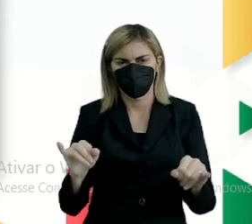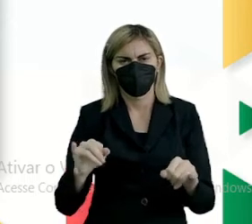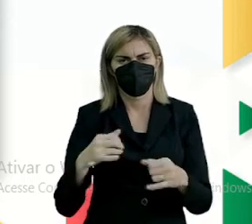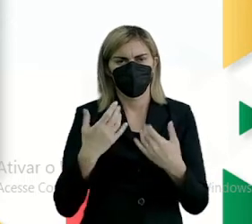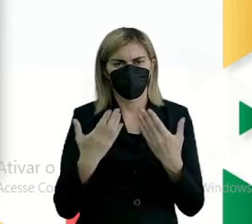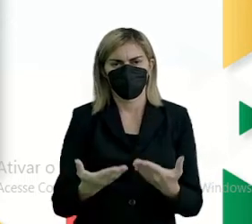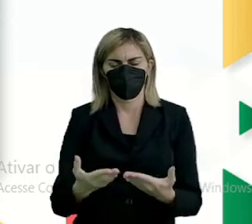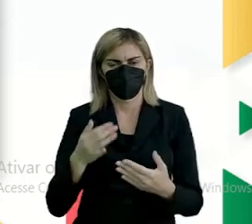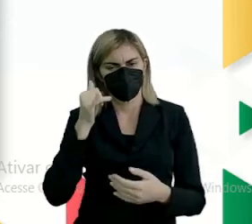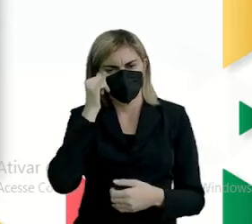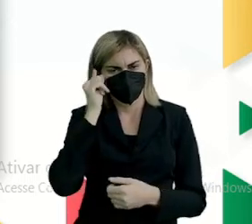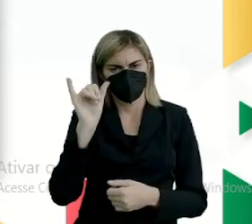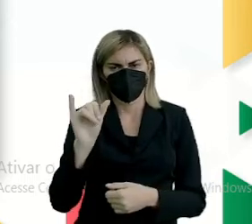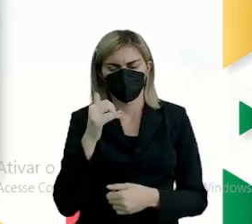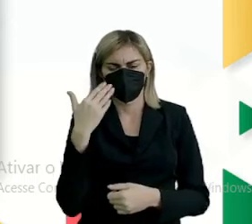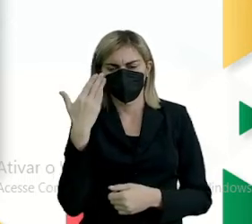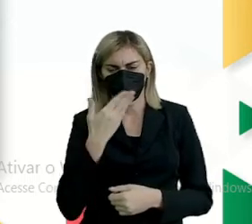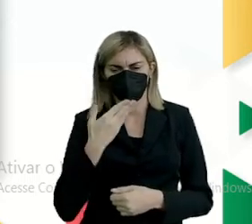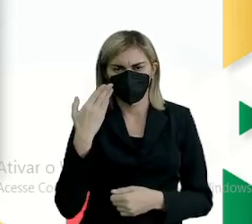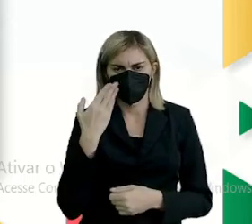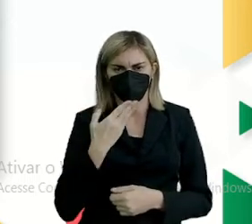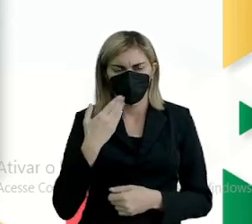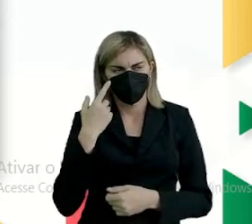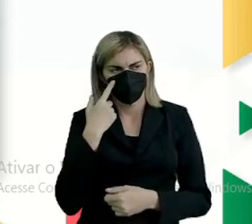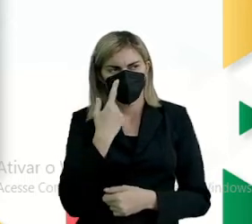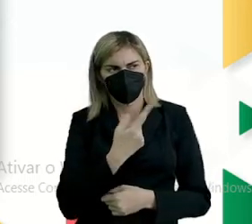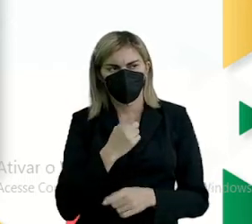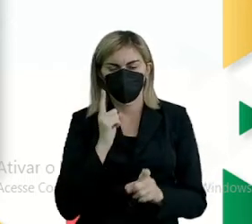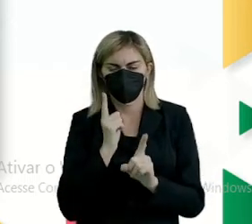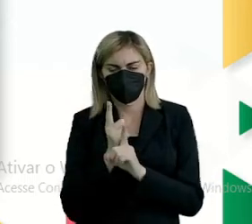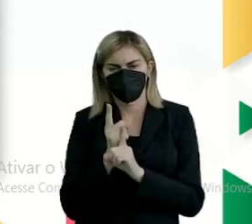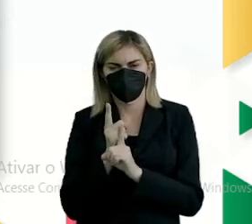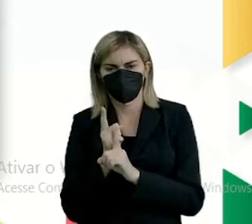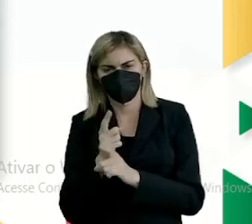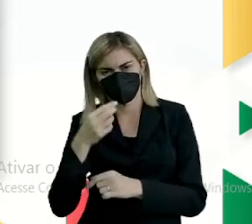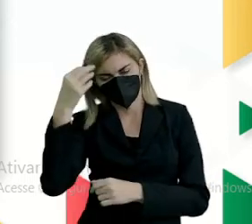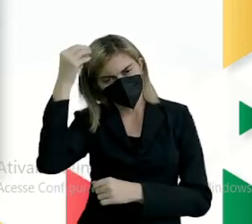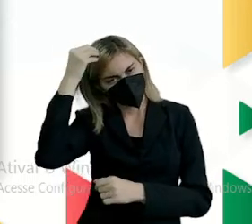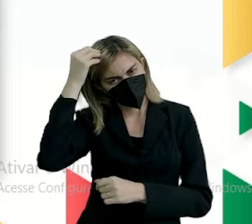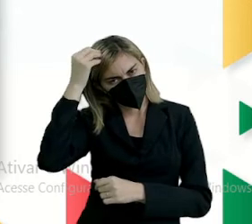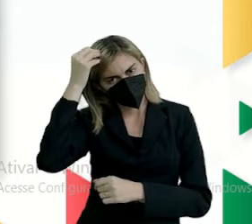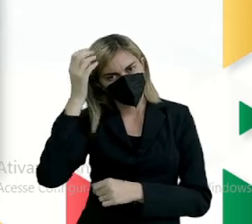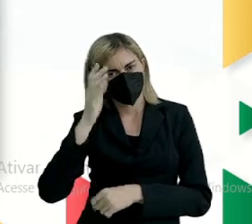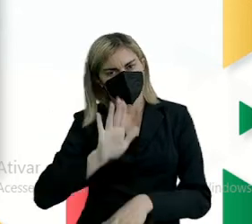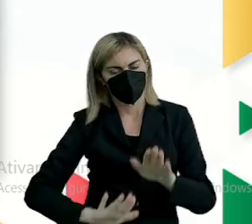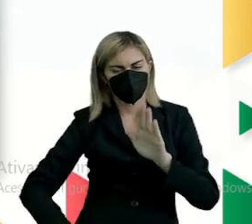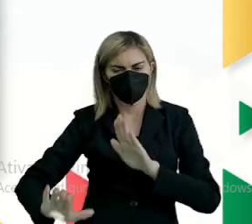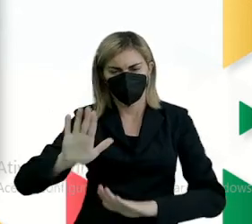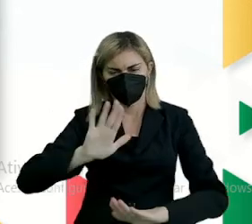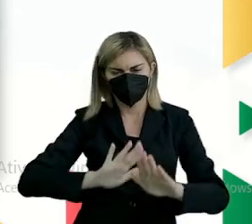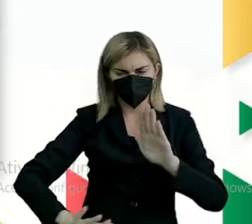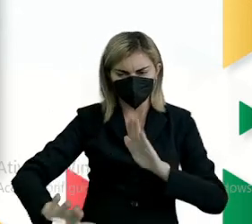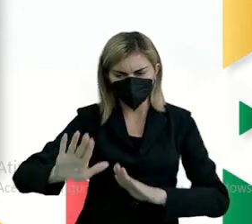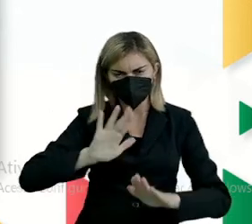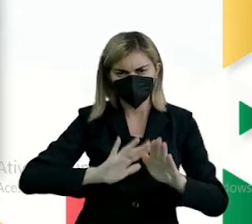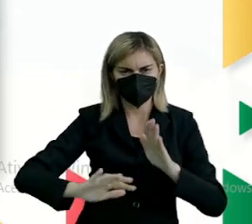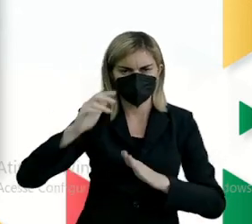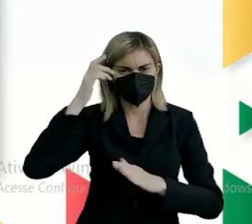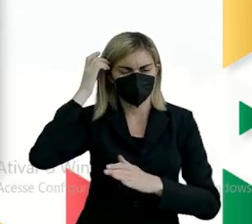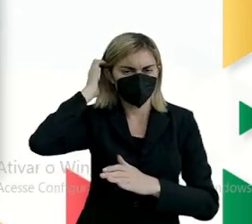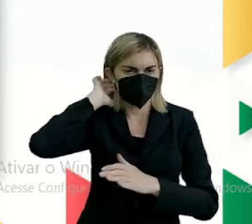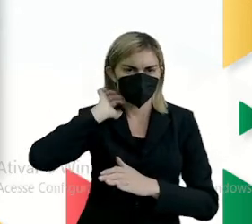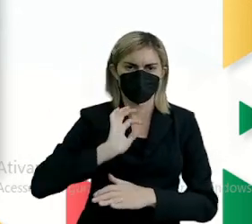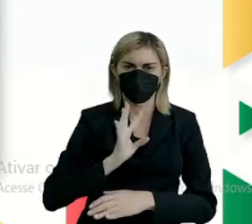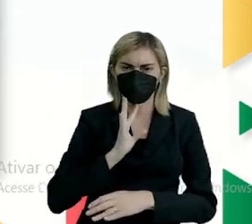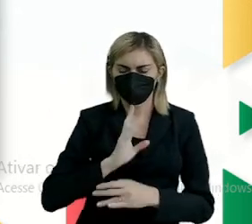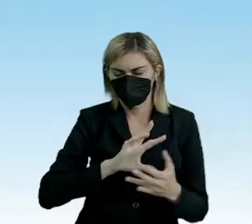que o evitar o açúcar, olha só, acharam o culpado. Então tome cuidado, certo? Em conhecer